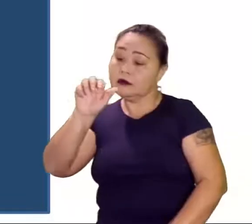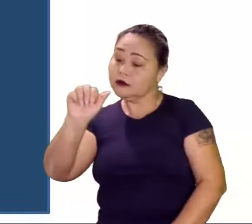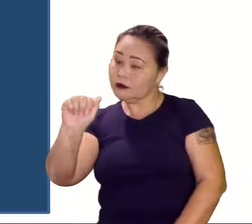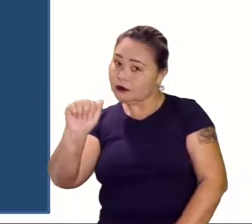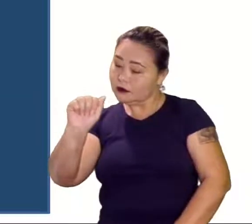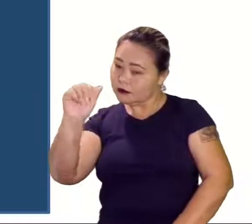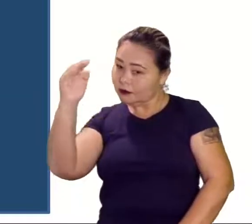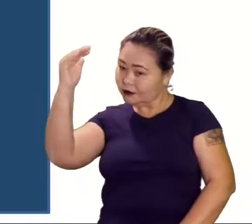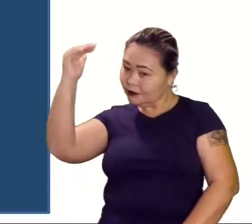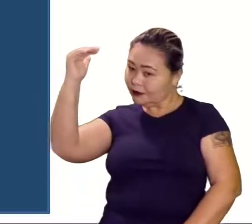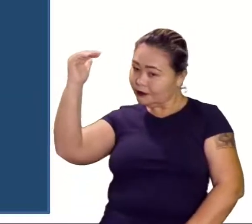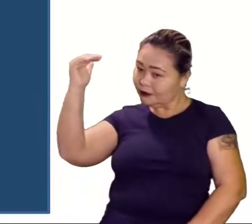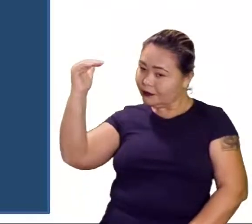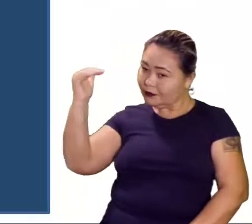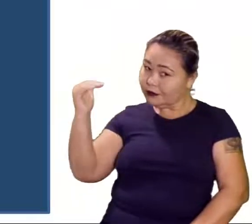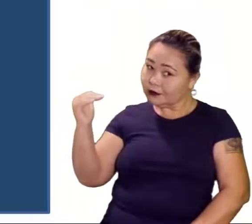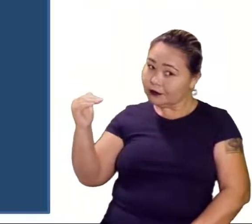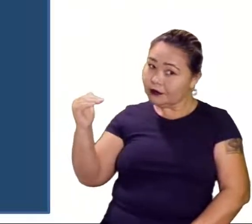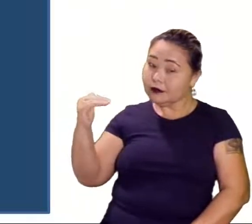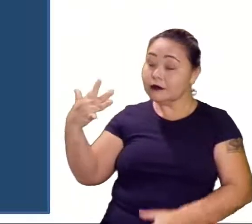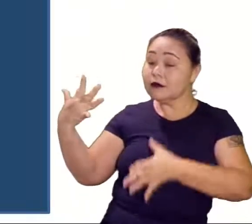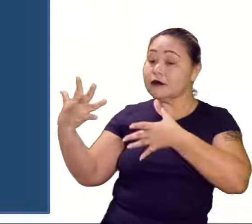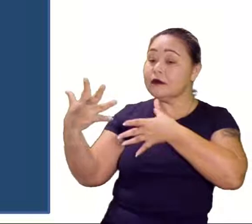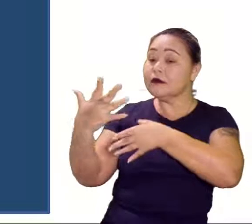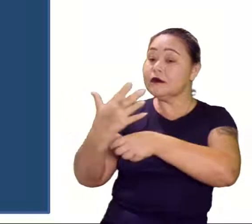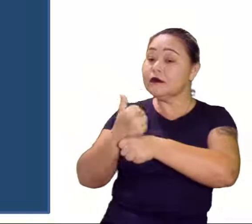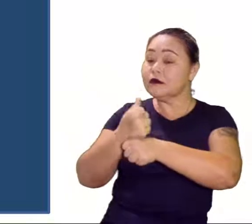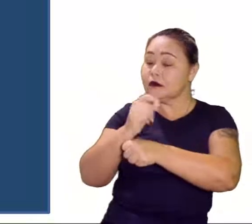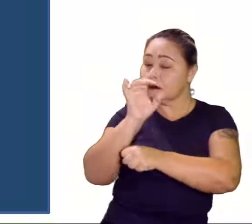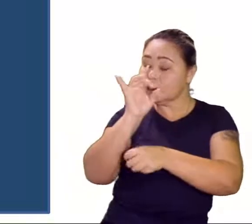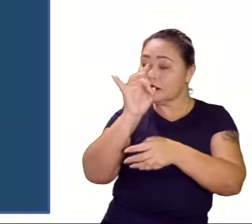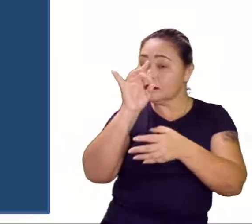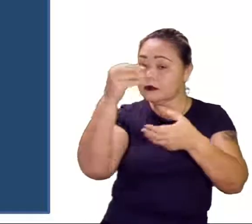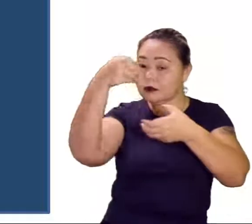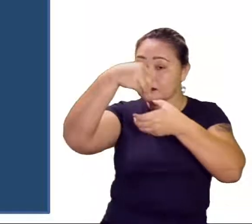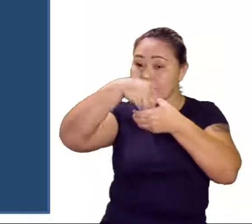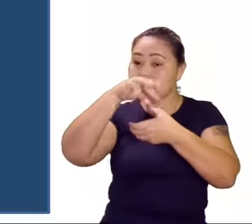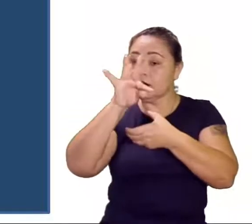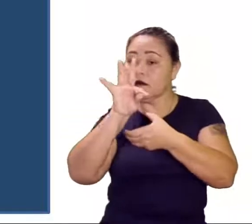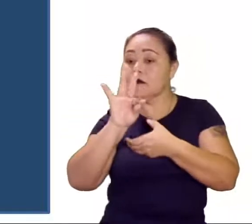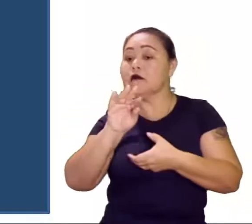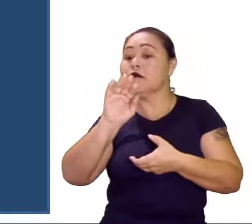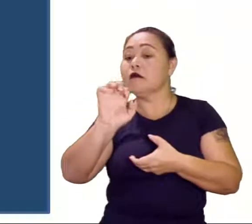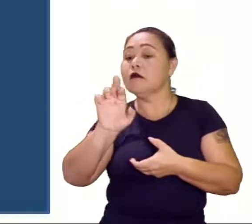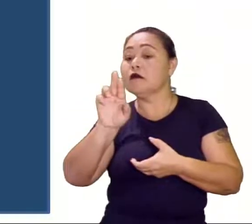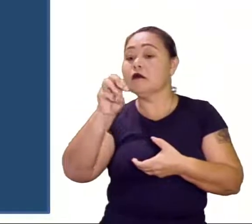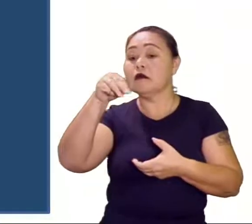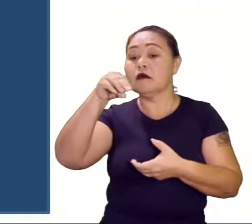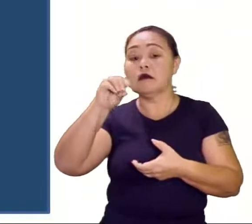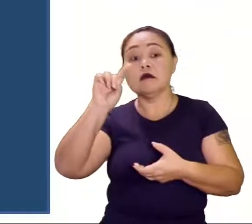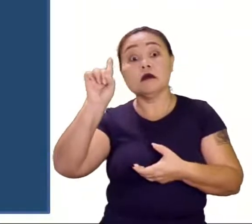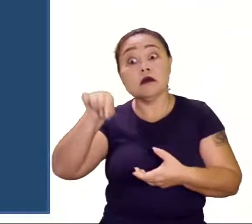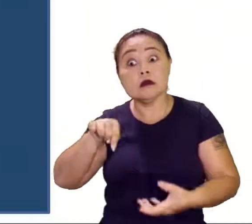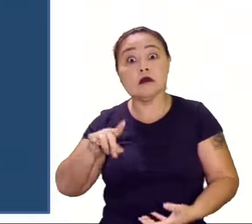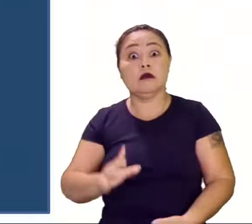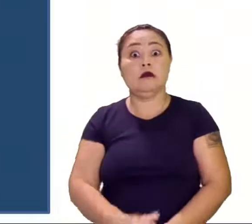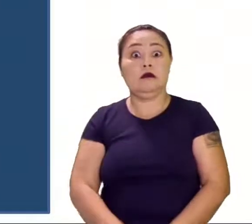aritmética abaixo, a soma dos termos é...